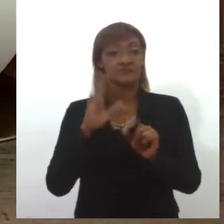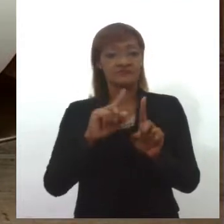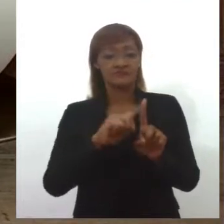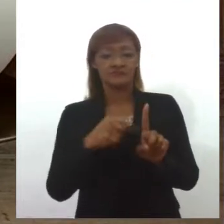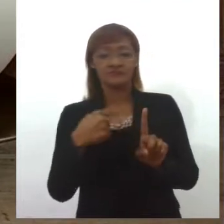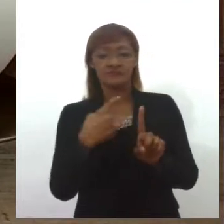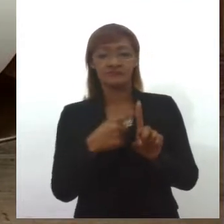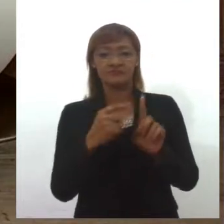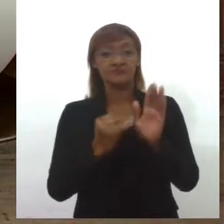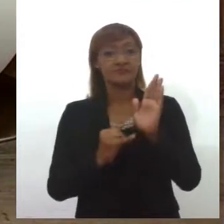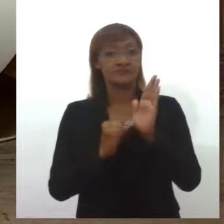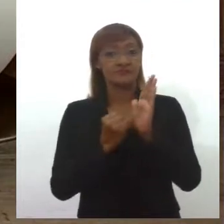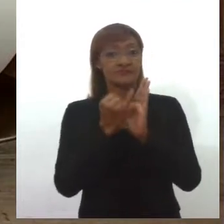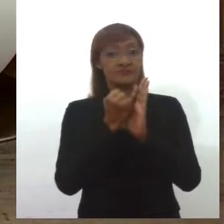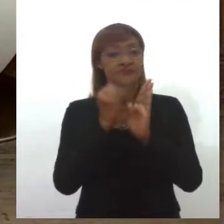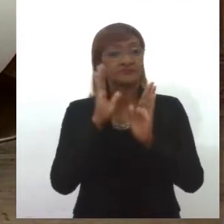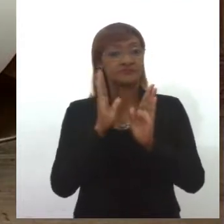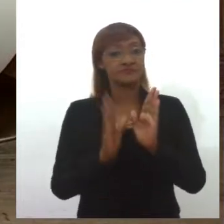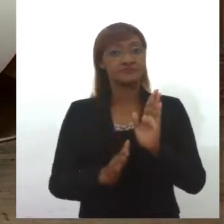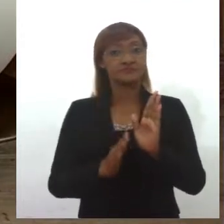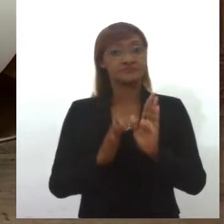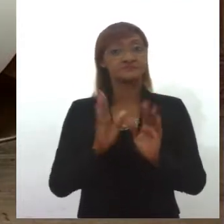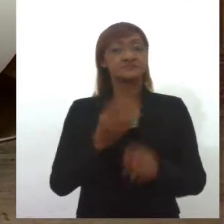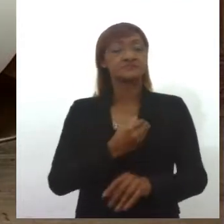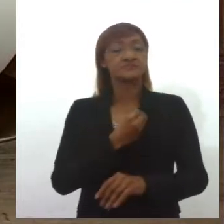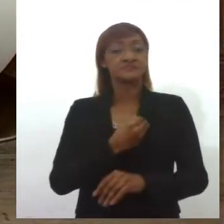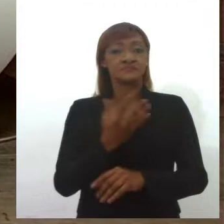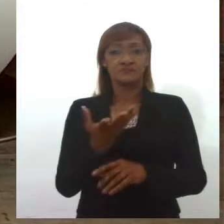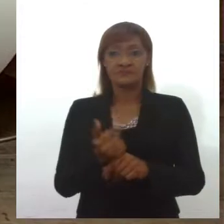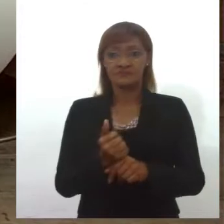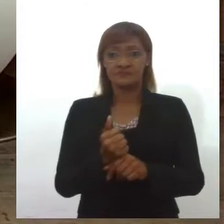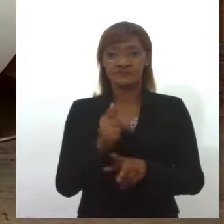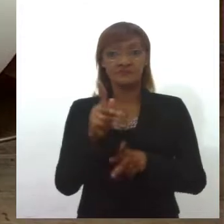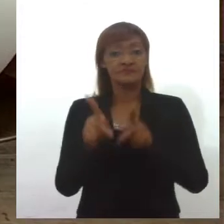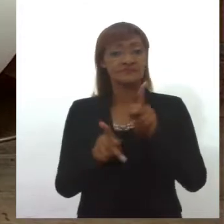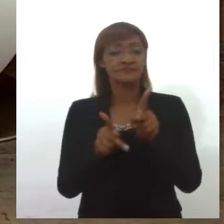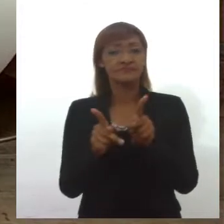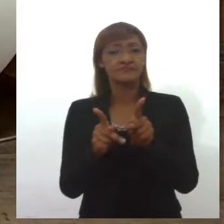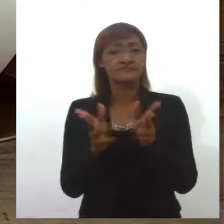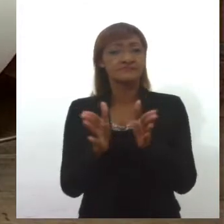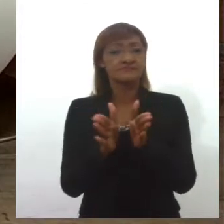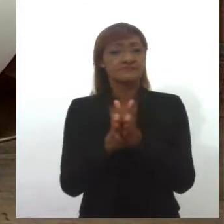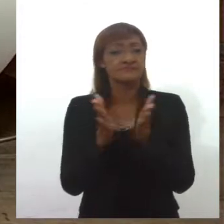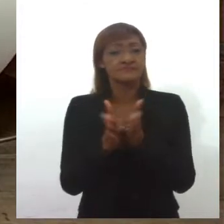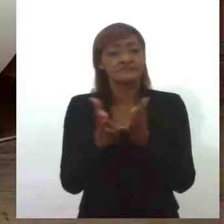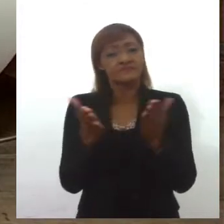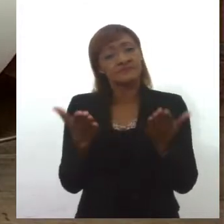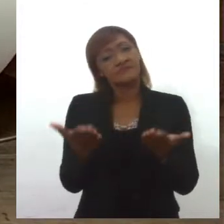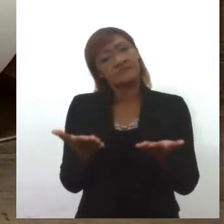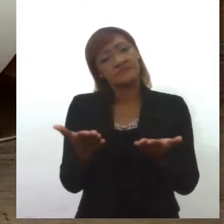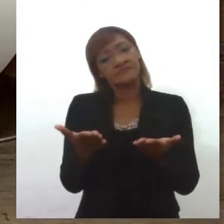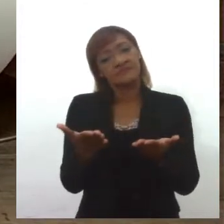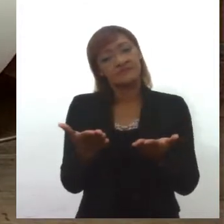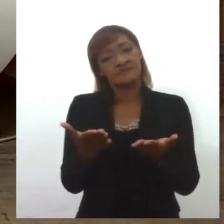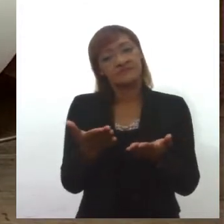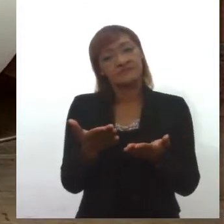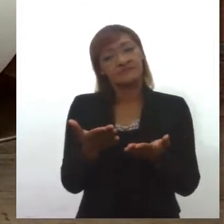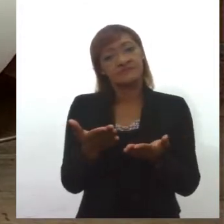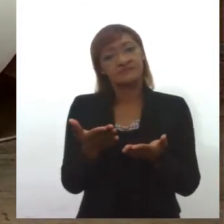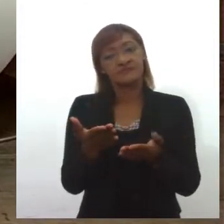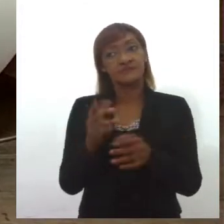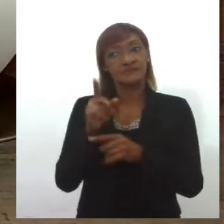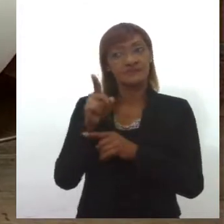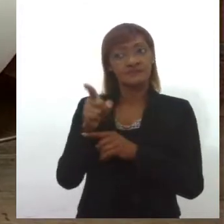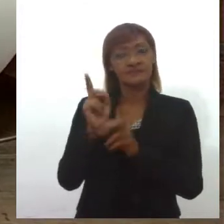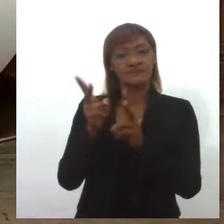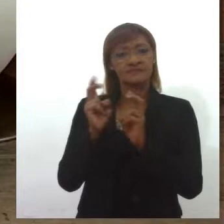da inflação na vida do menos favorecido, do que menor, que tem a menor renda, e infelizmente. E você viu que hoje, eu estava